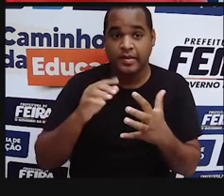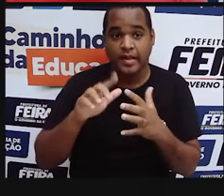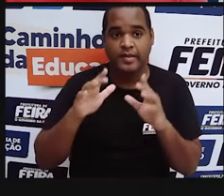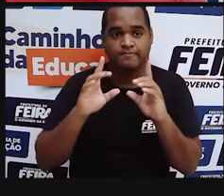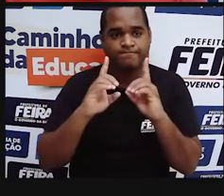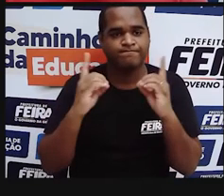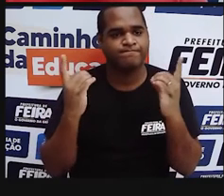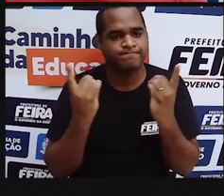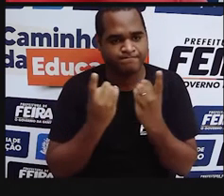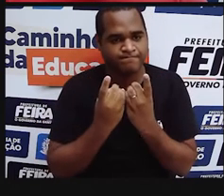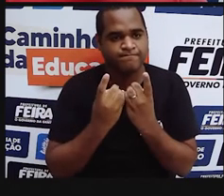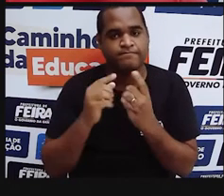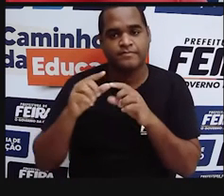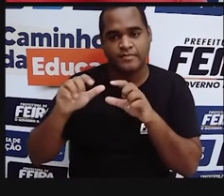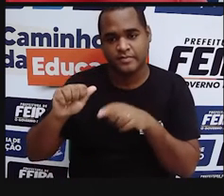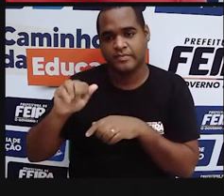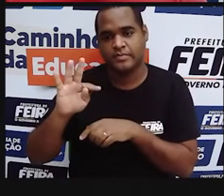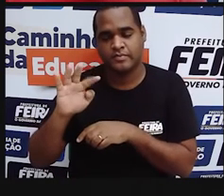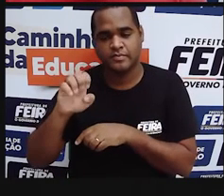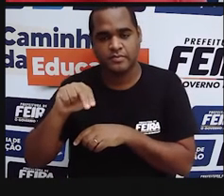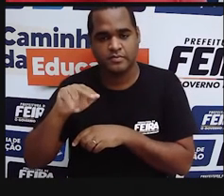ateniense, que eu acho